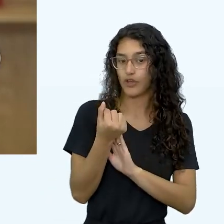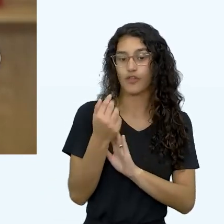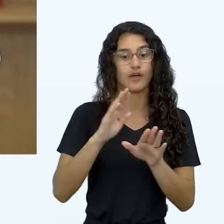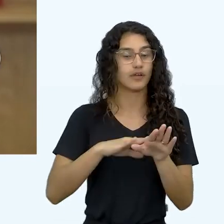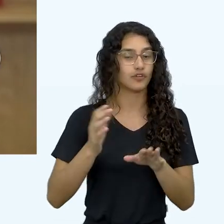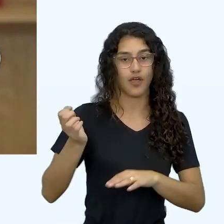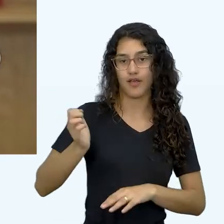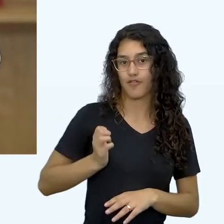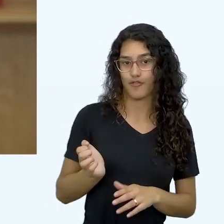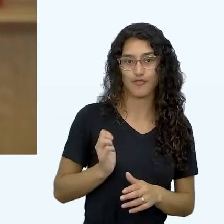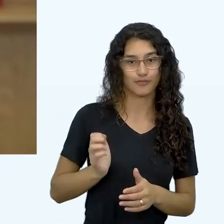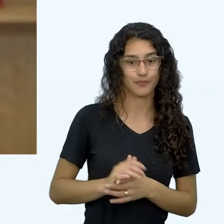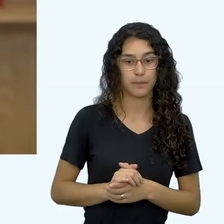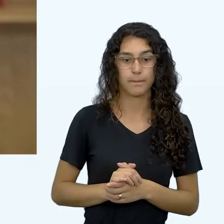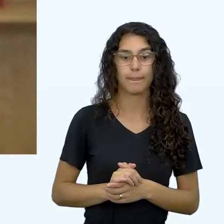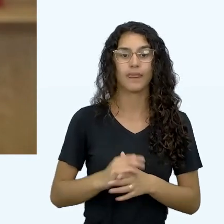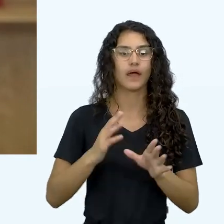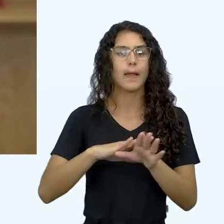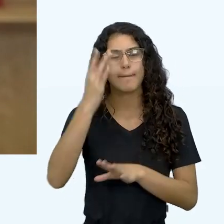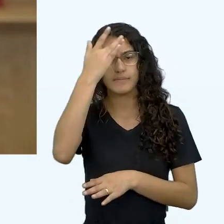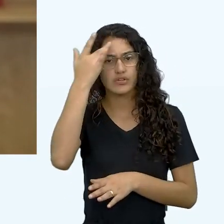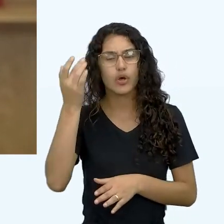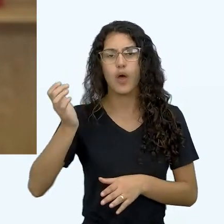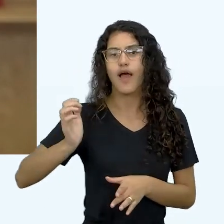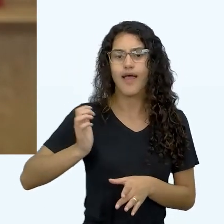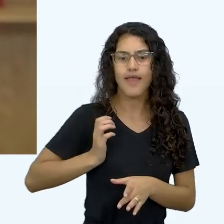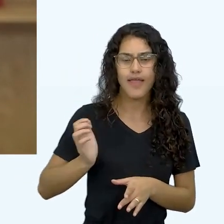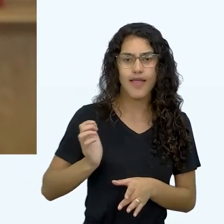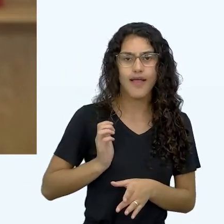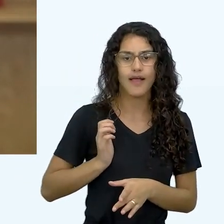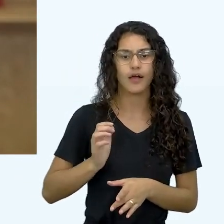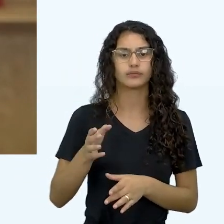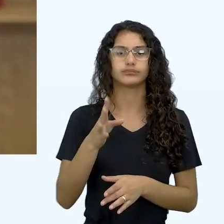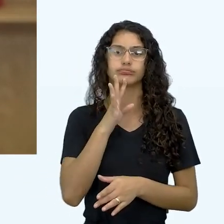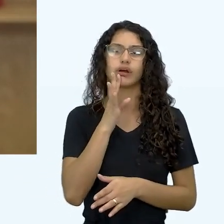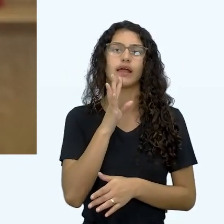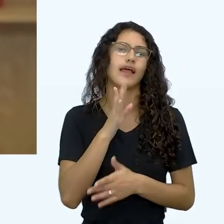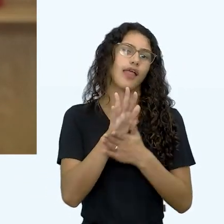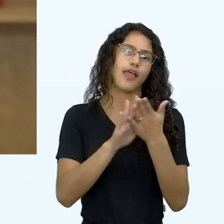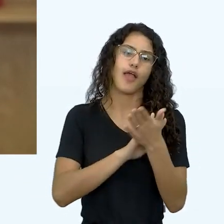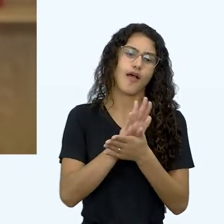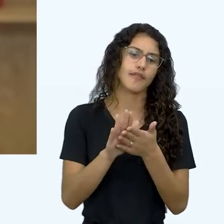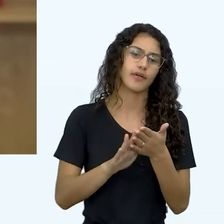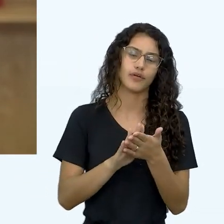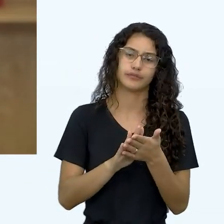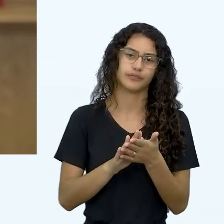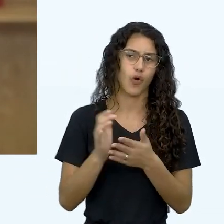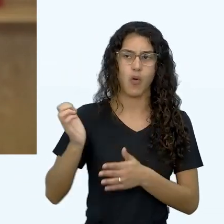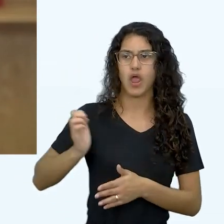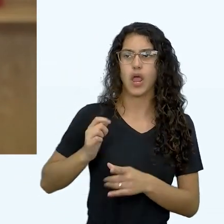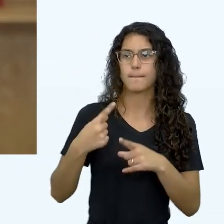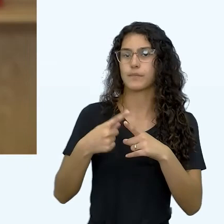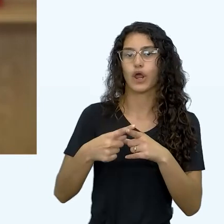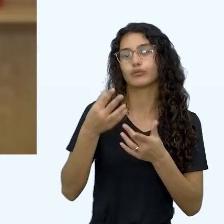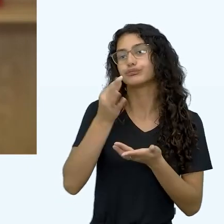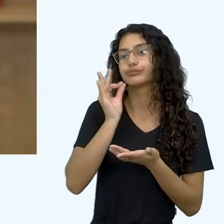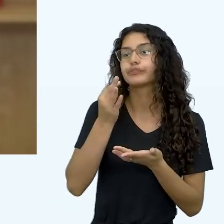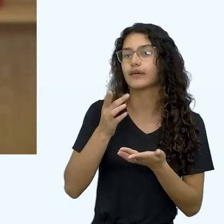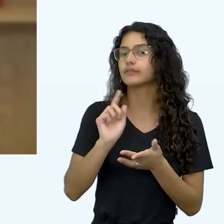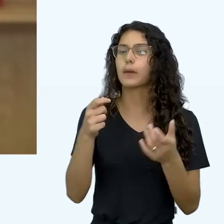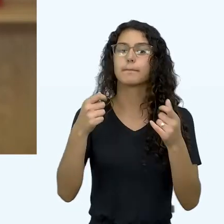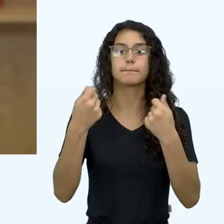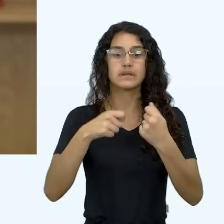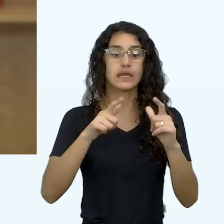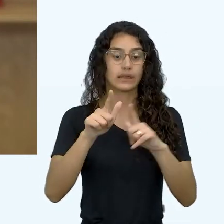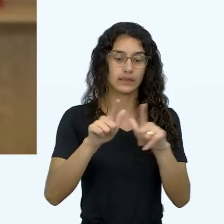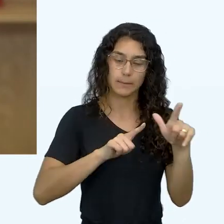rica financeiramente, e eu te digo que nenhuma delas ficou rica economizando no cafezinho. Nenhuma delas. Né? Para você ficar rico, você precisa trabalhar